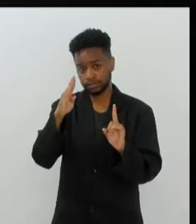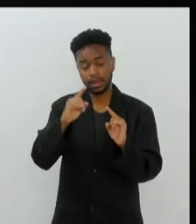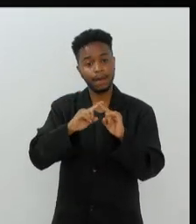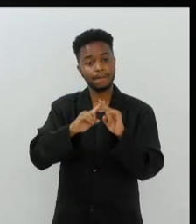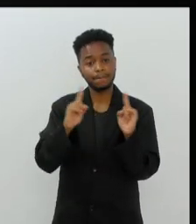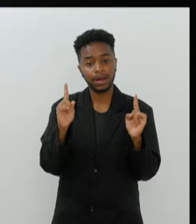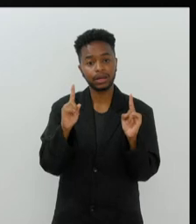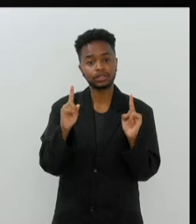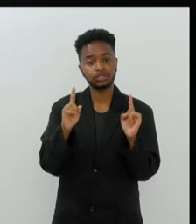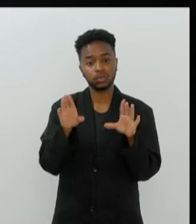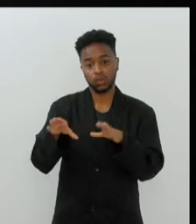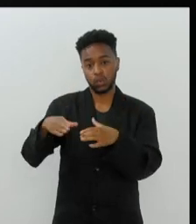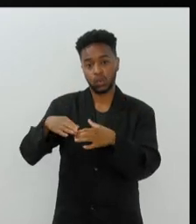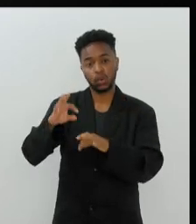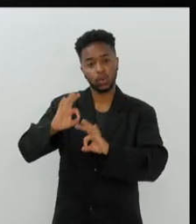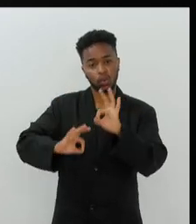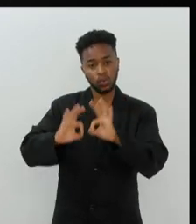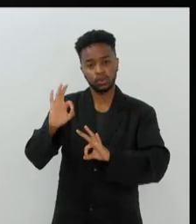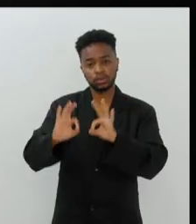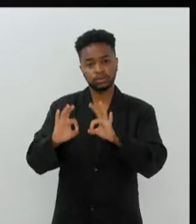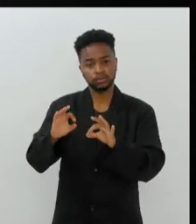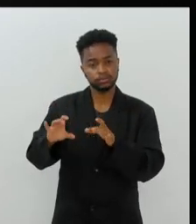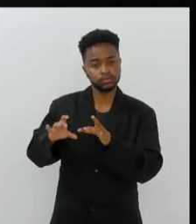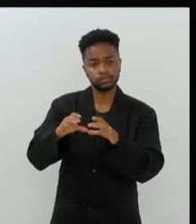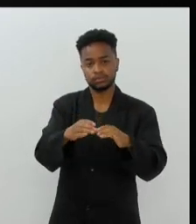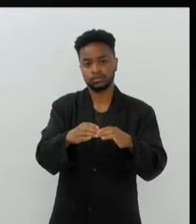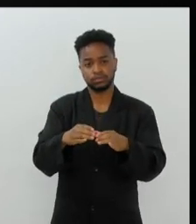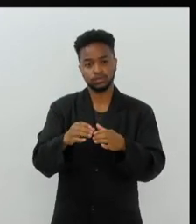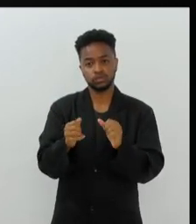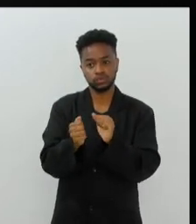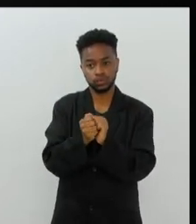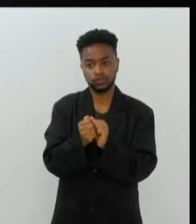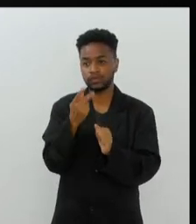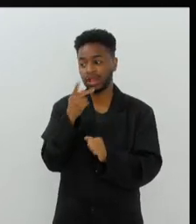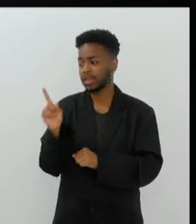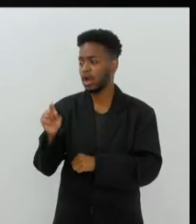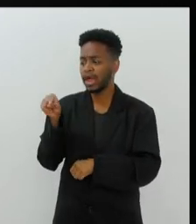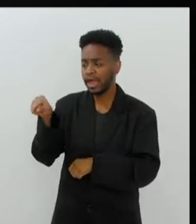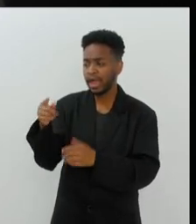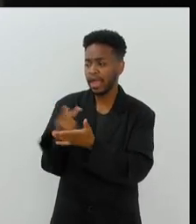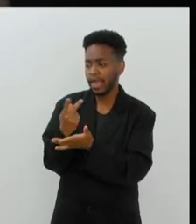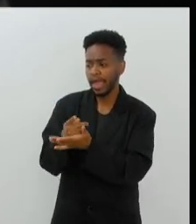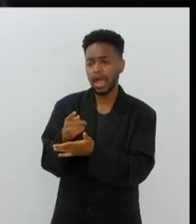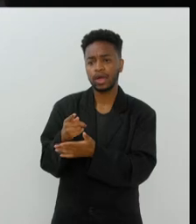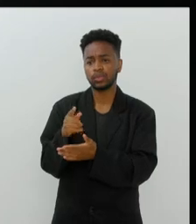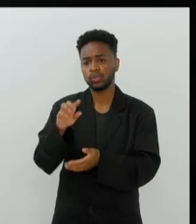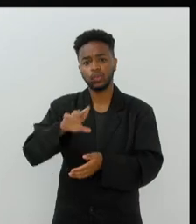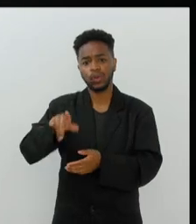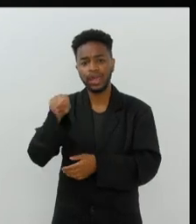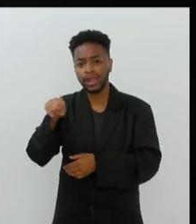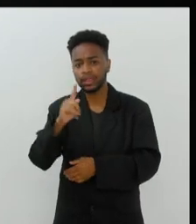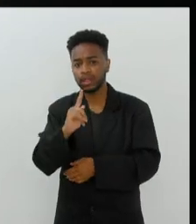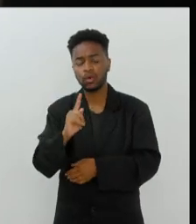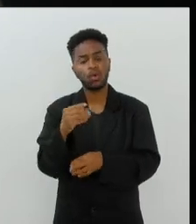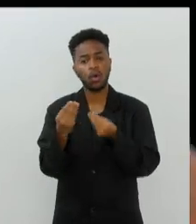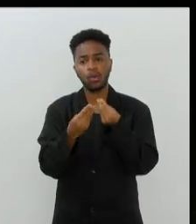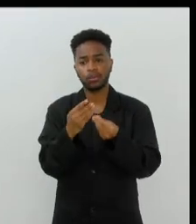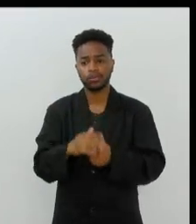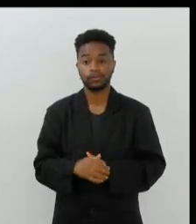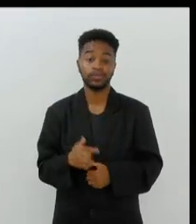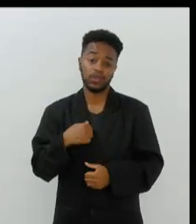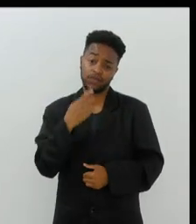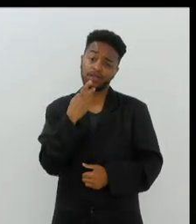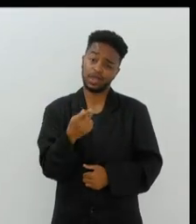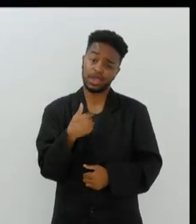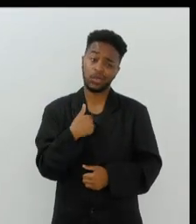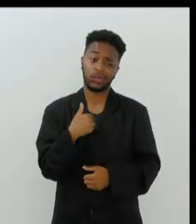era o personagem principal. Mas, no entanto, a produção toda, eu estava com você lá no palco e Sim. disse, olha, está errado, não é ele que tem que entrar agora.